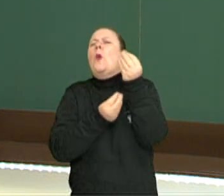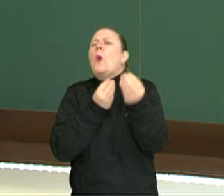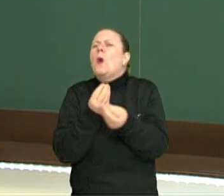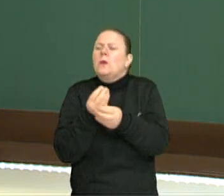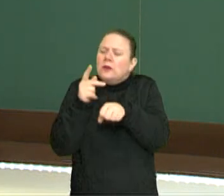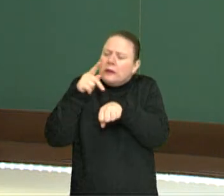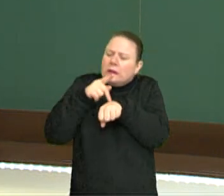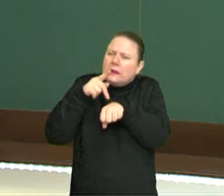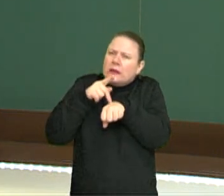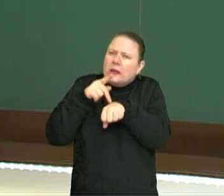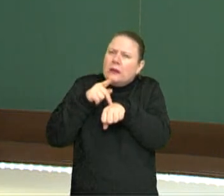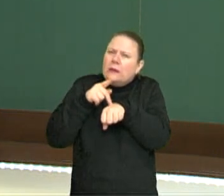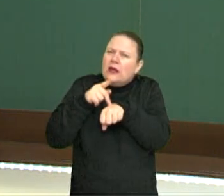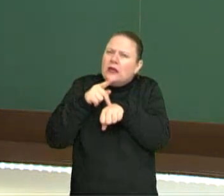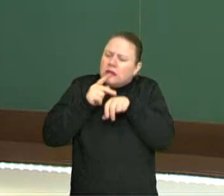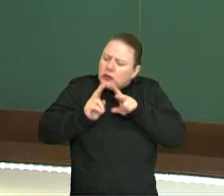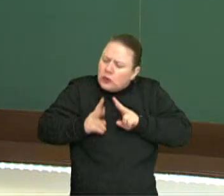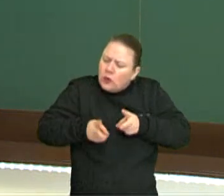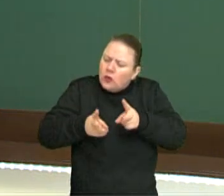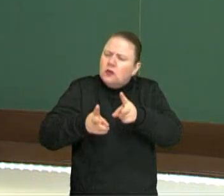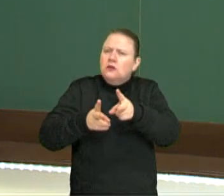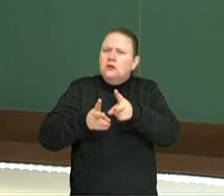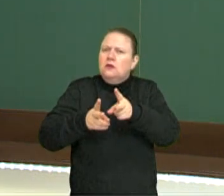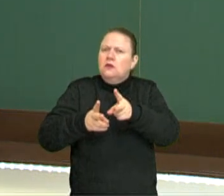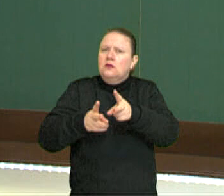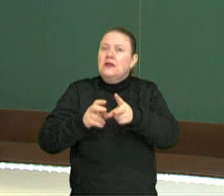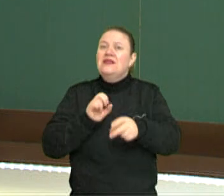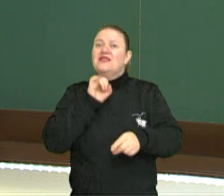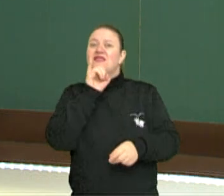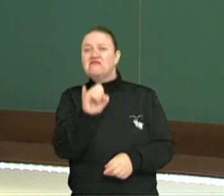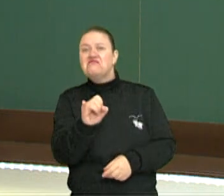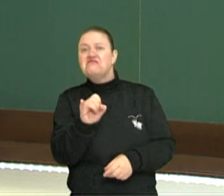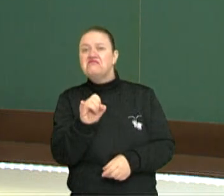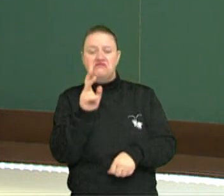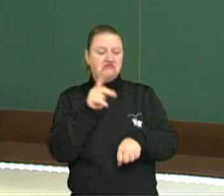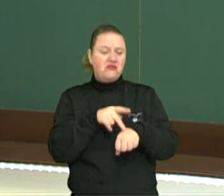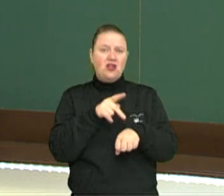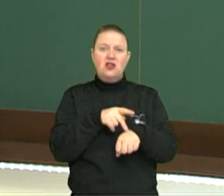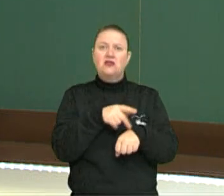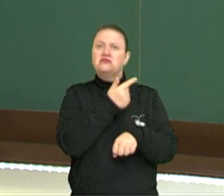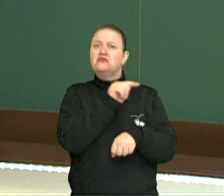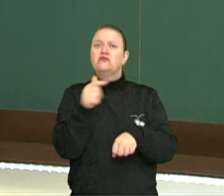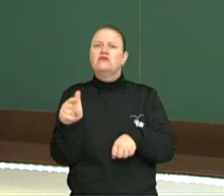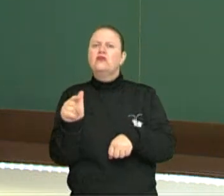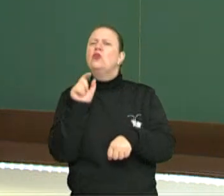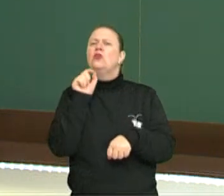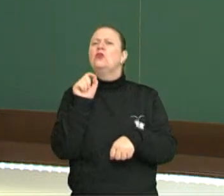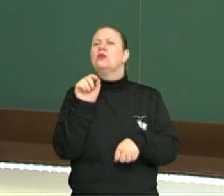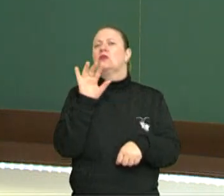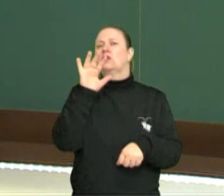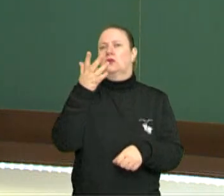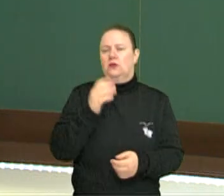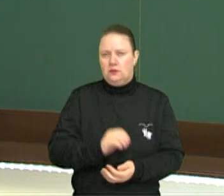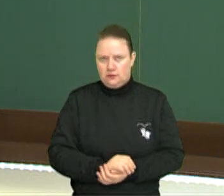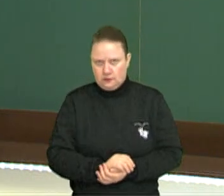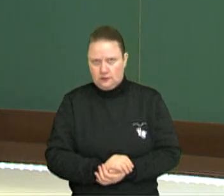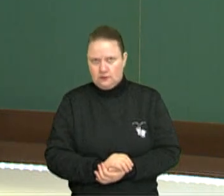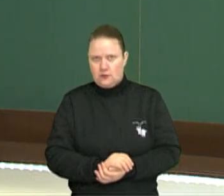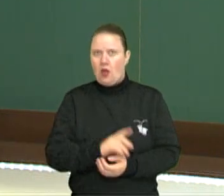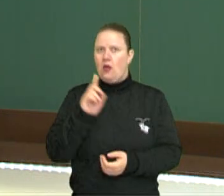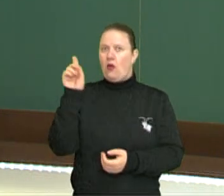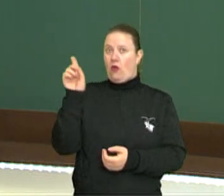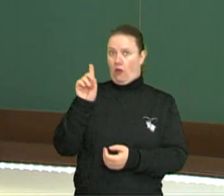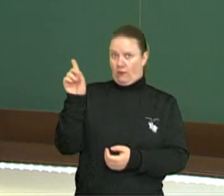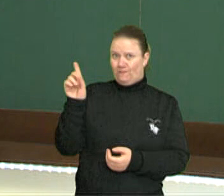movimento circular? O que aconteceria sem ela? Então vejam que aqui nós estamos fugindo de uma